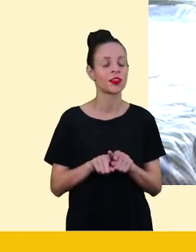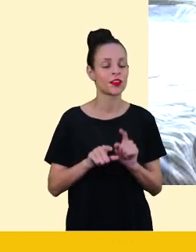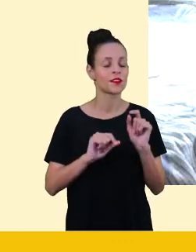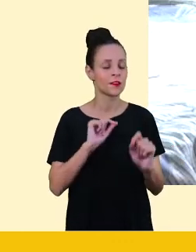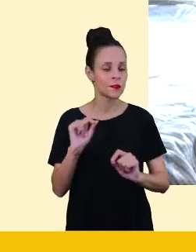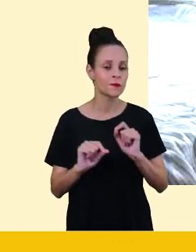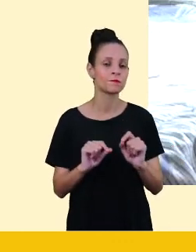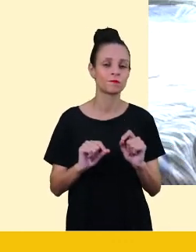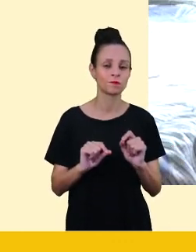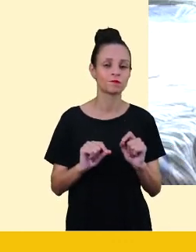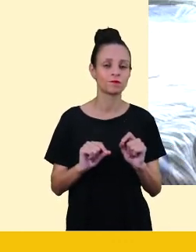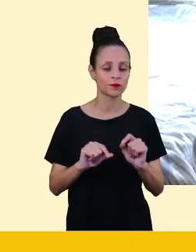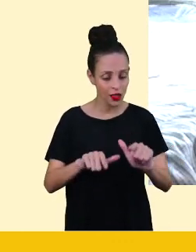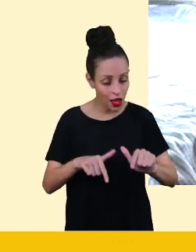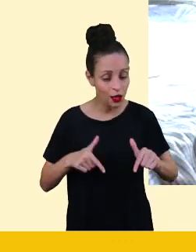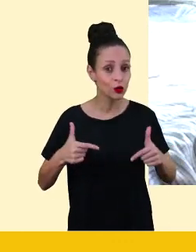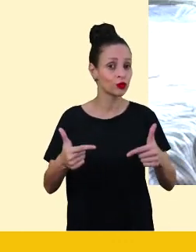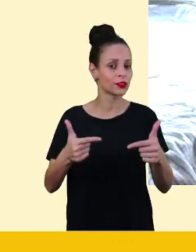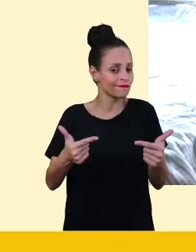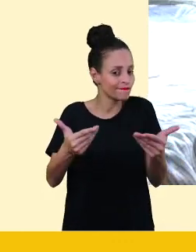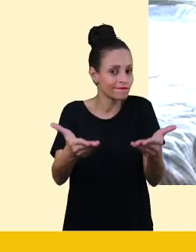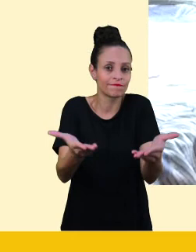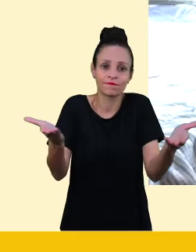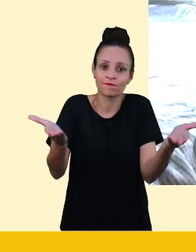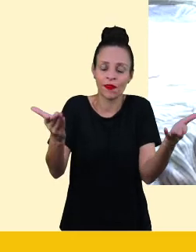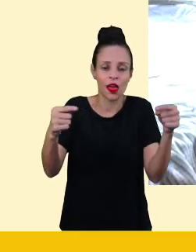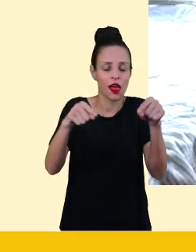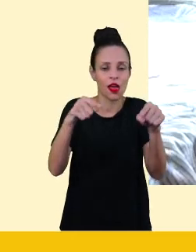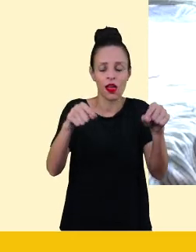E a luta está aí, né?